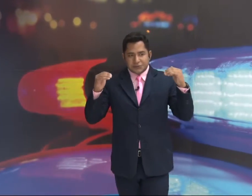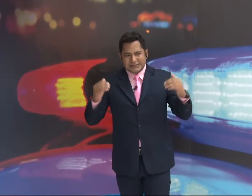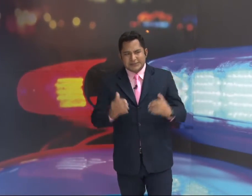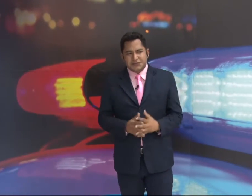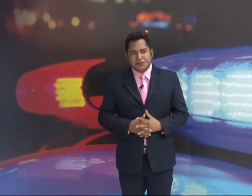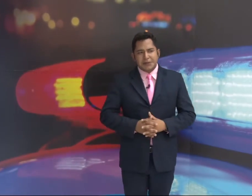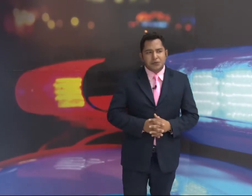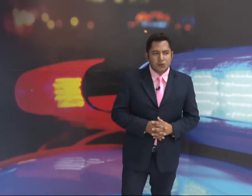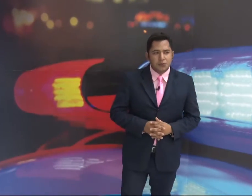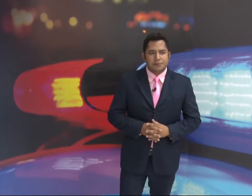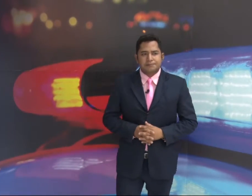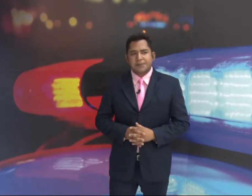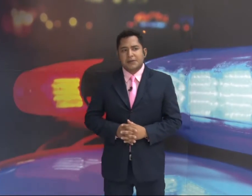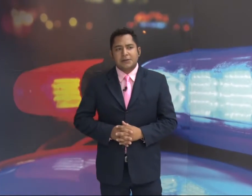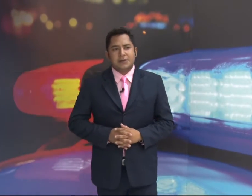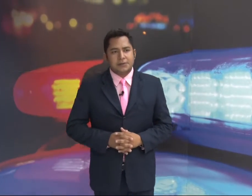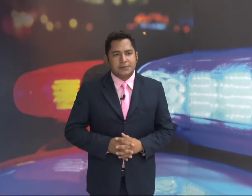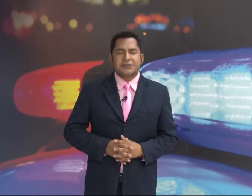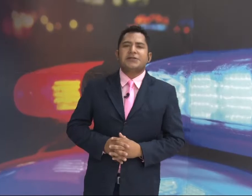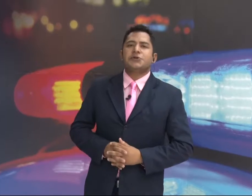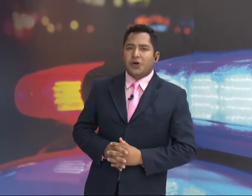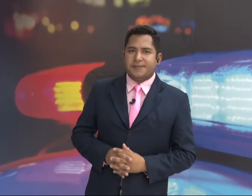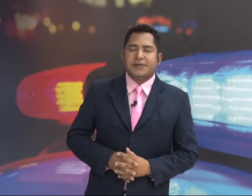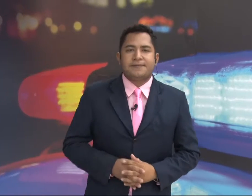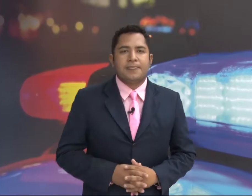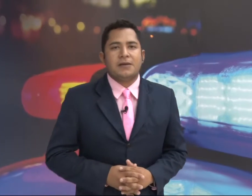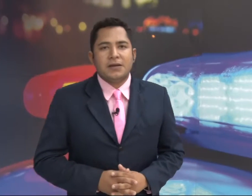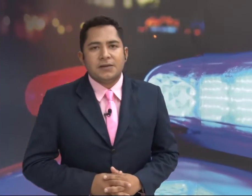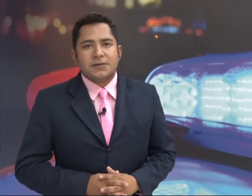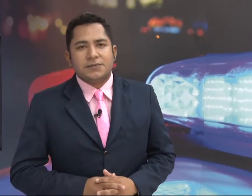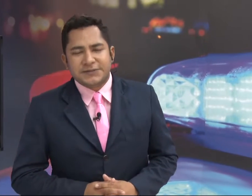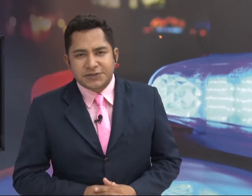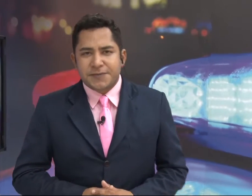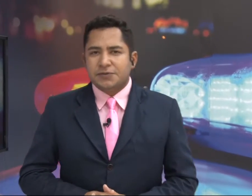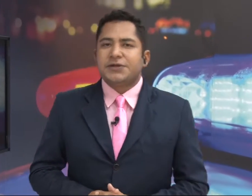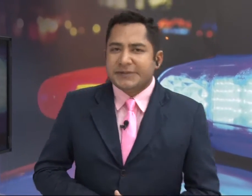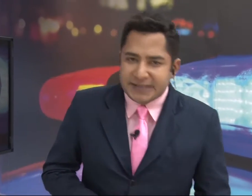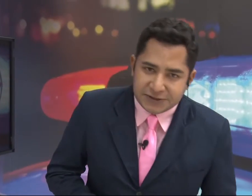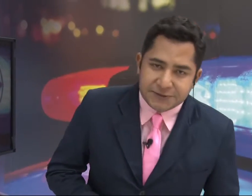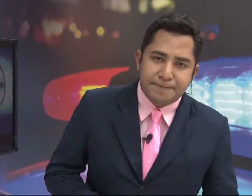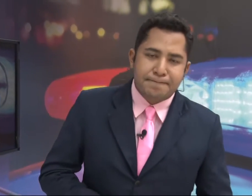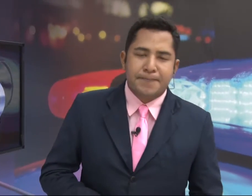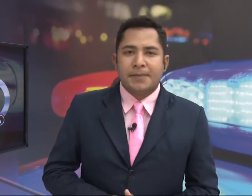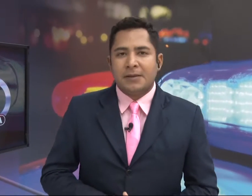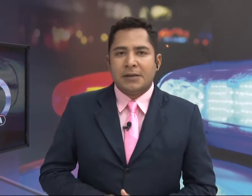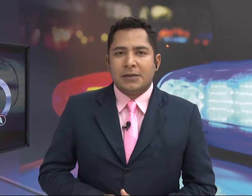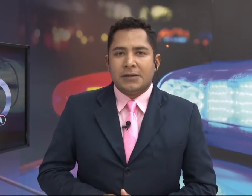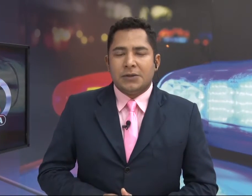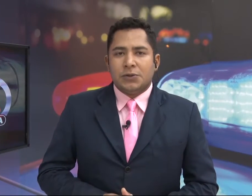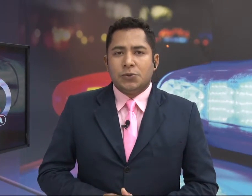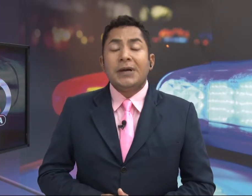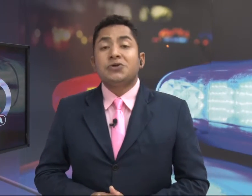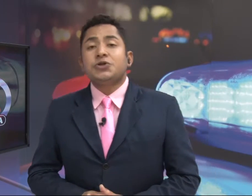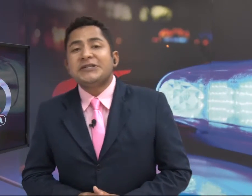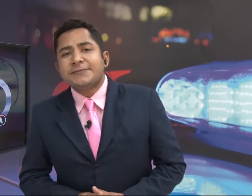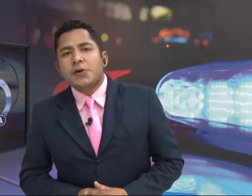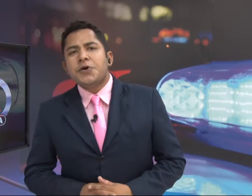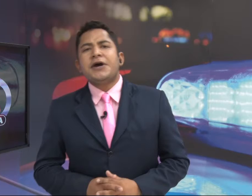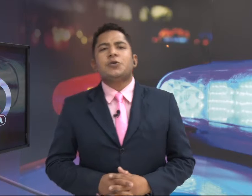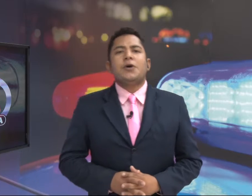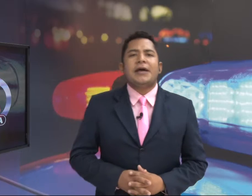um sentimento bastante nobre, um sentimento de amizade. No ano